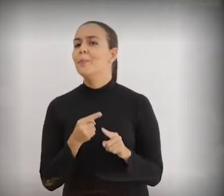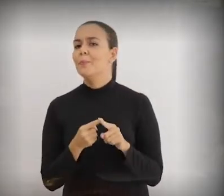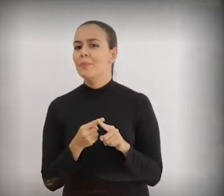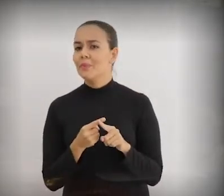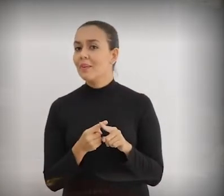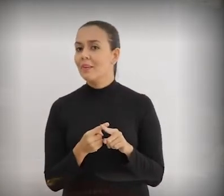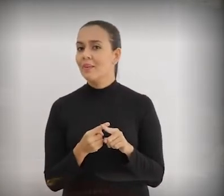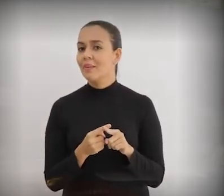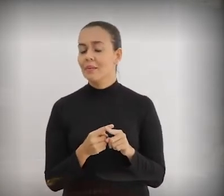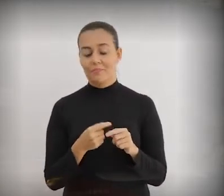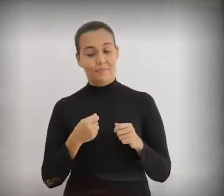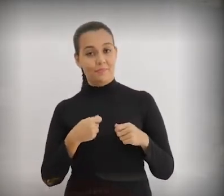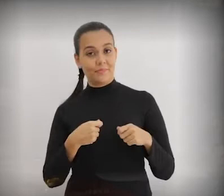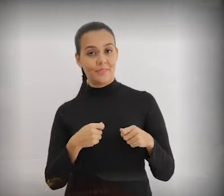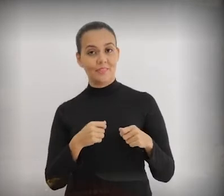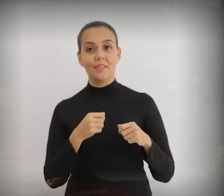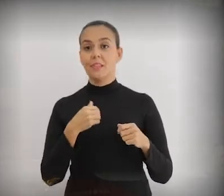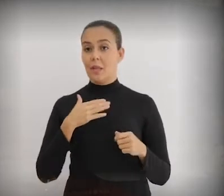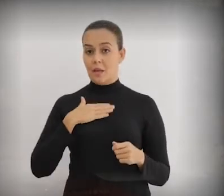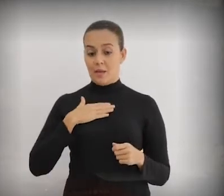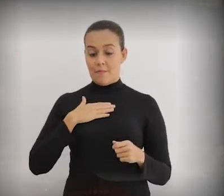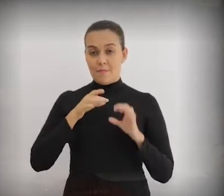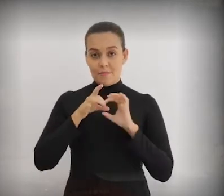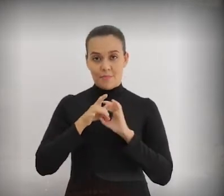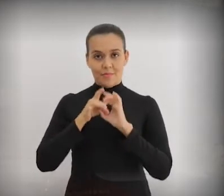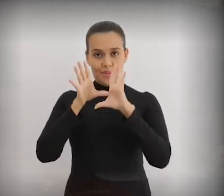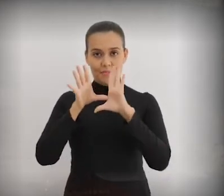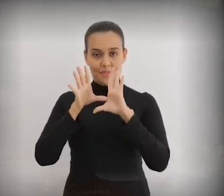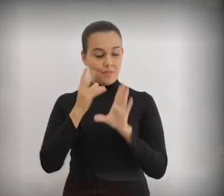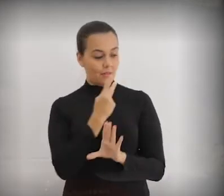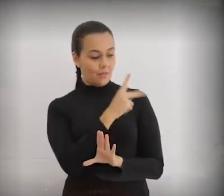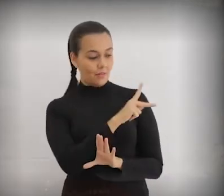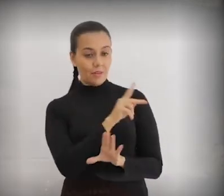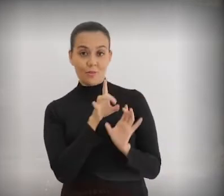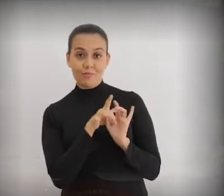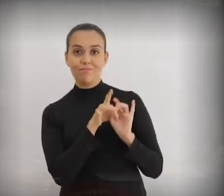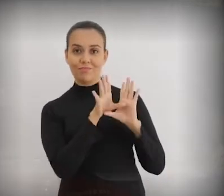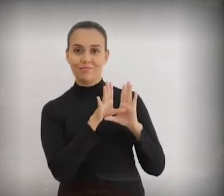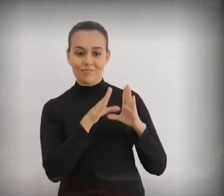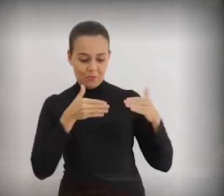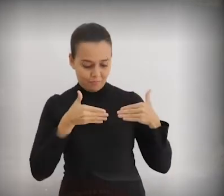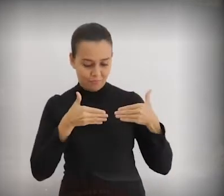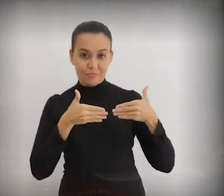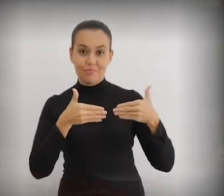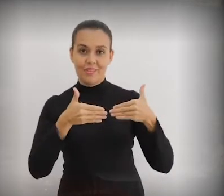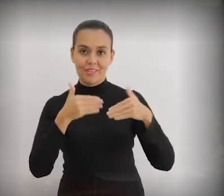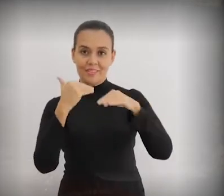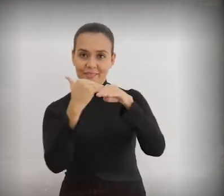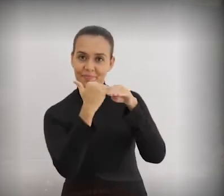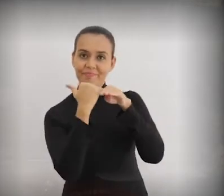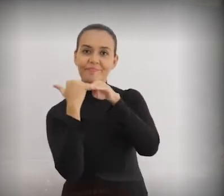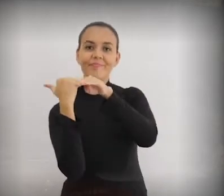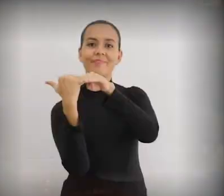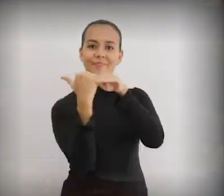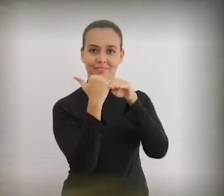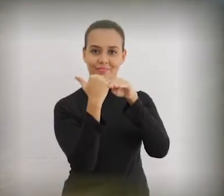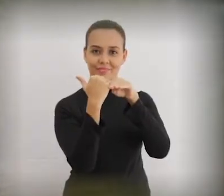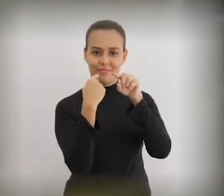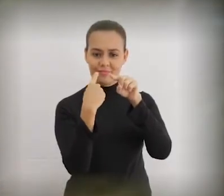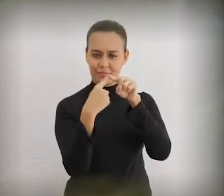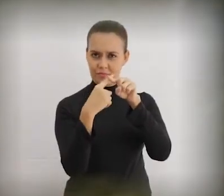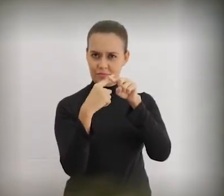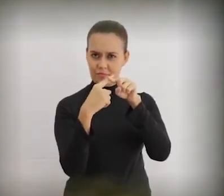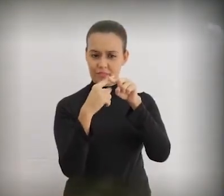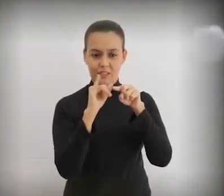Levinas disse lá num texto e mostra por que a minha liberdade começa quando a tua começa. Porque se não for assim, alguém é escravo de alguém. Simples